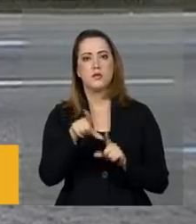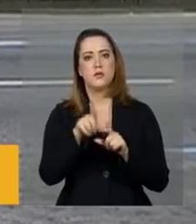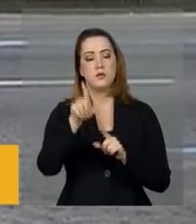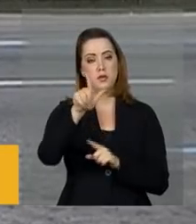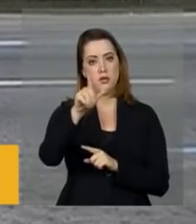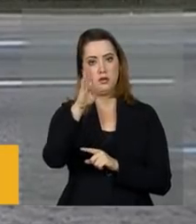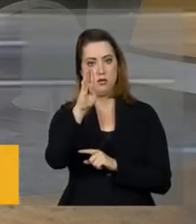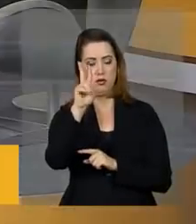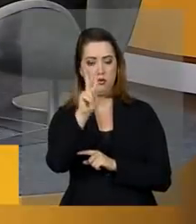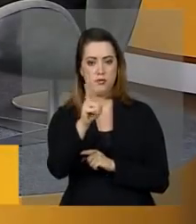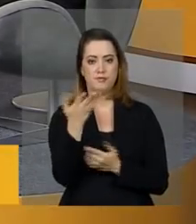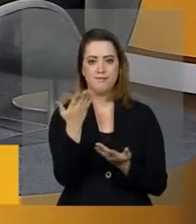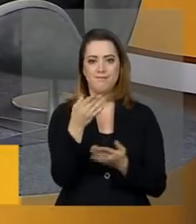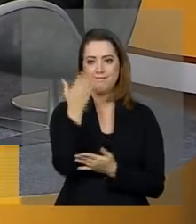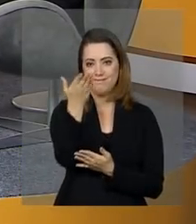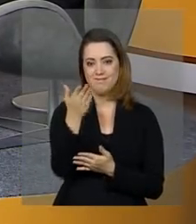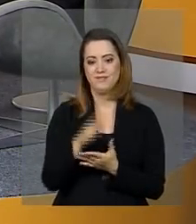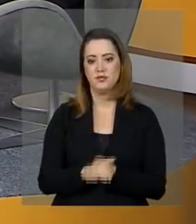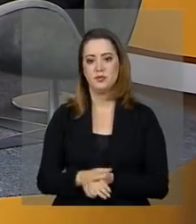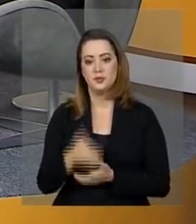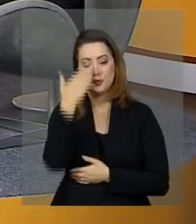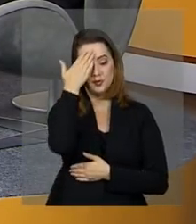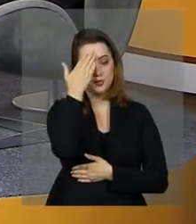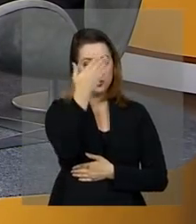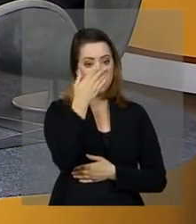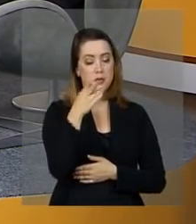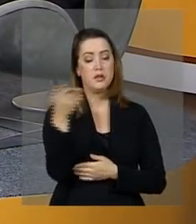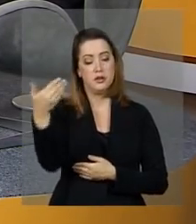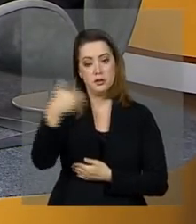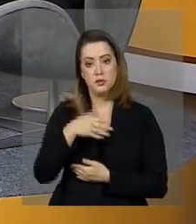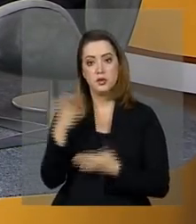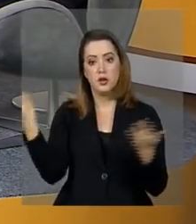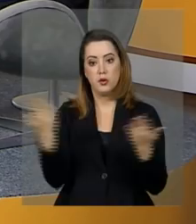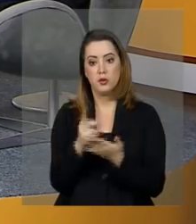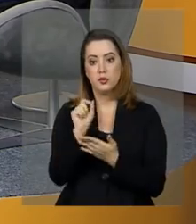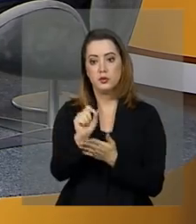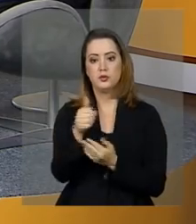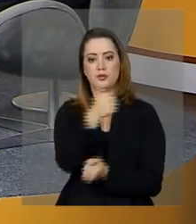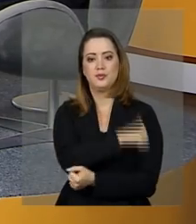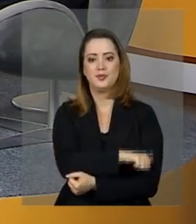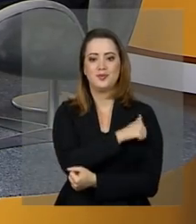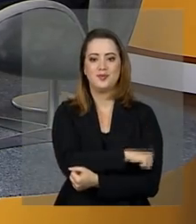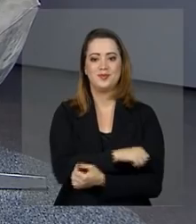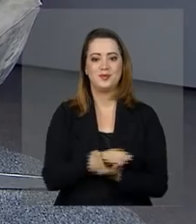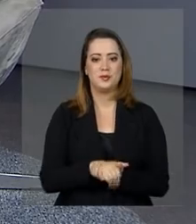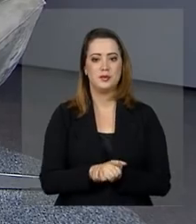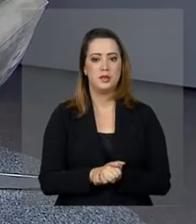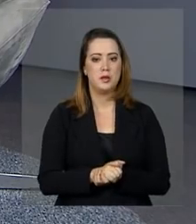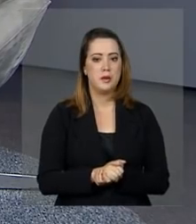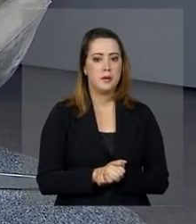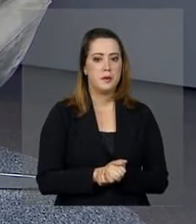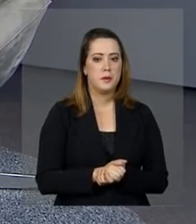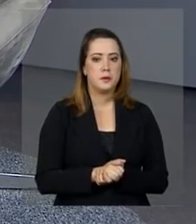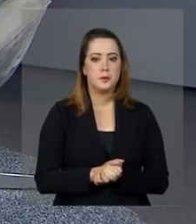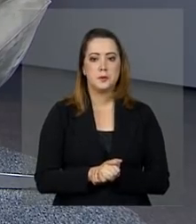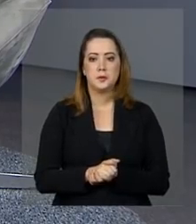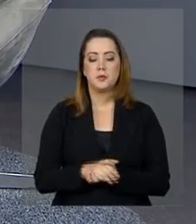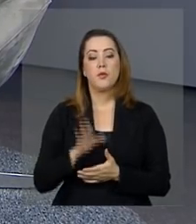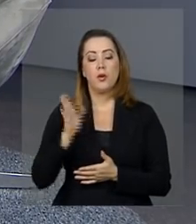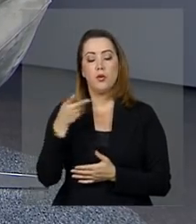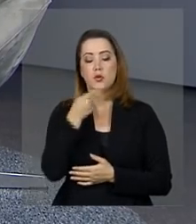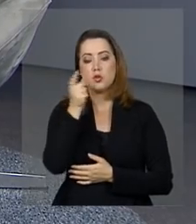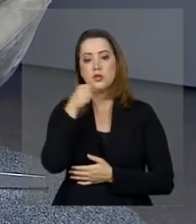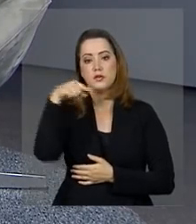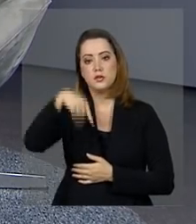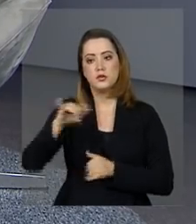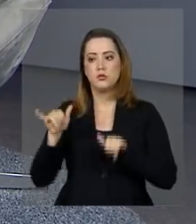volto com vocês aí no estúdio. Obrigada, Ney Pereira, pela sua participação ao vivo aí do Rio de Janeiro. É. E como já falamos aqui, a Esquadrilha